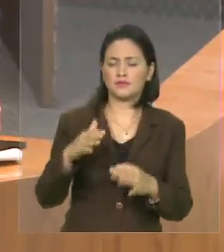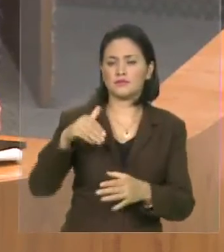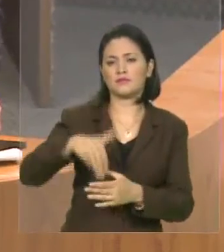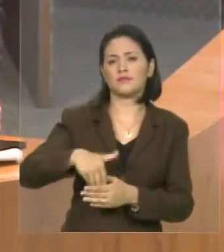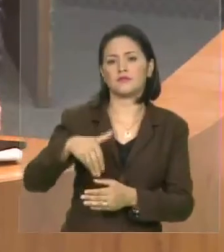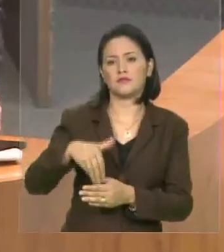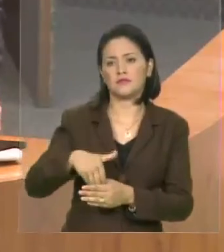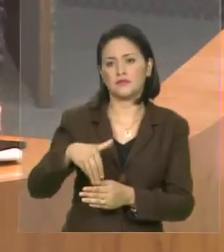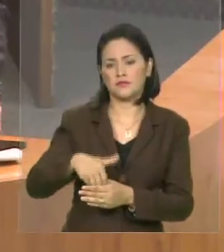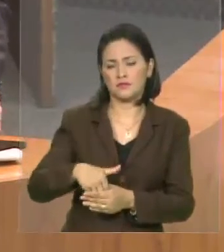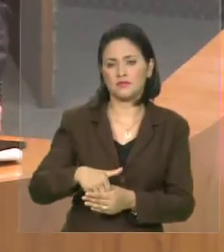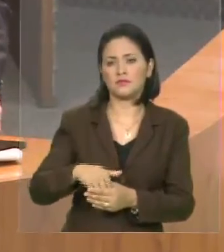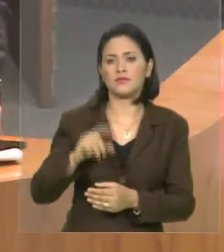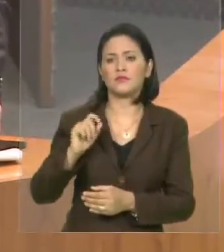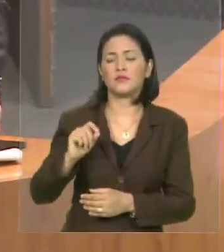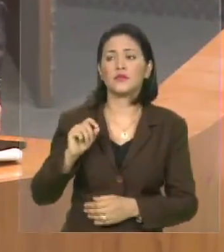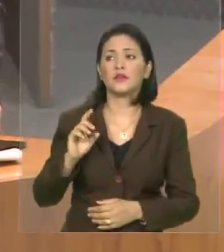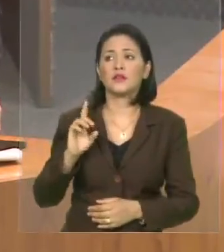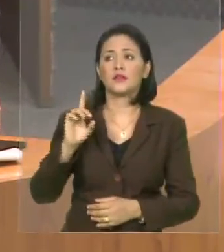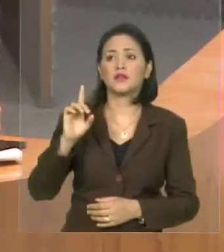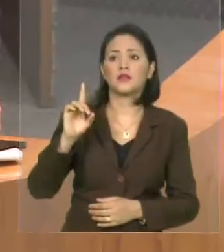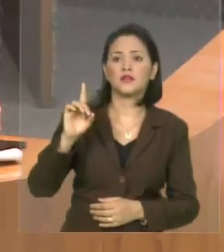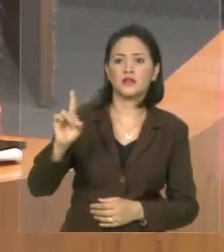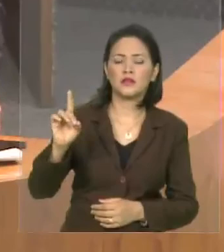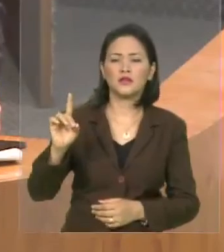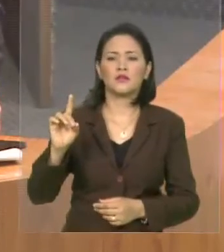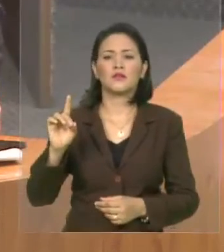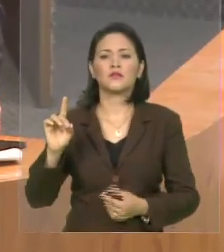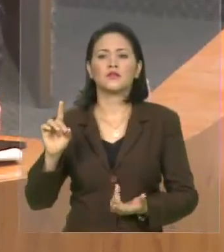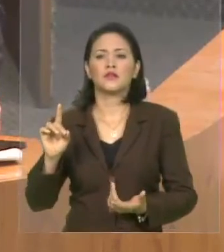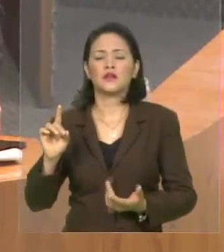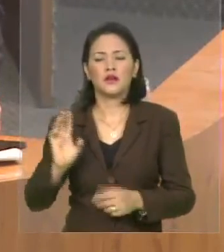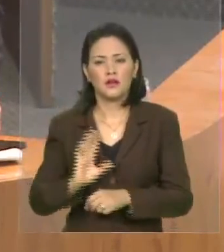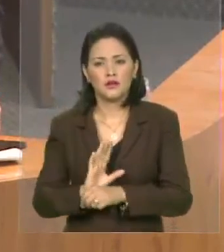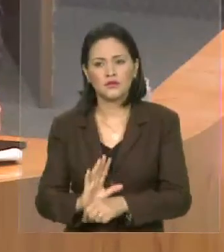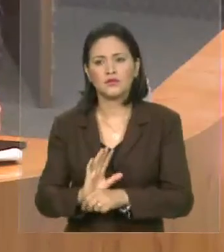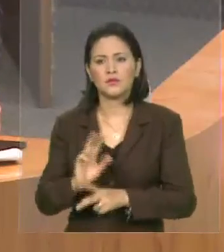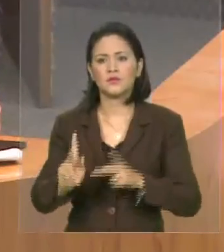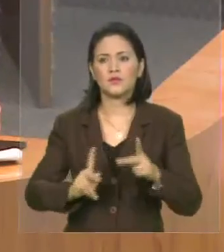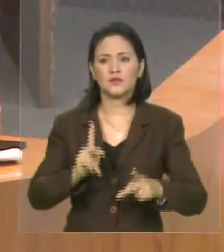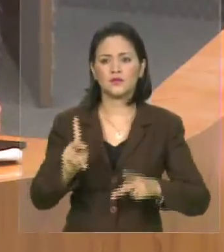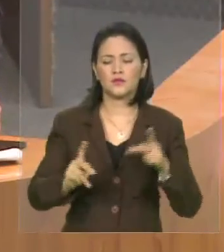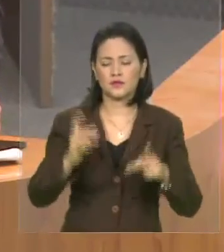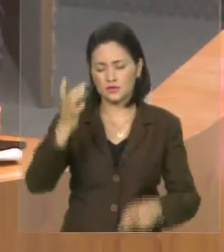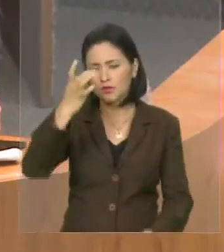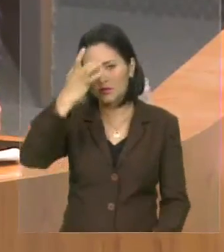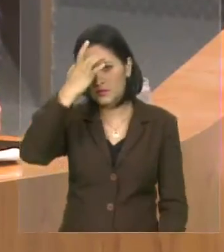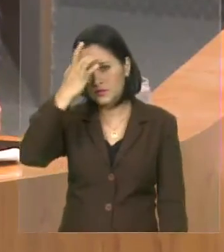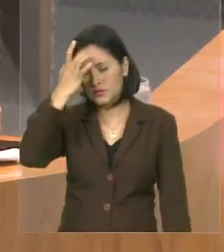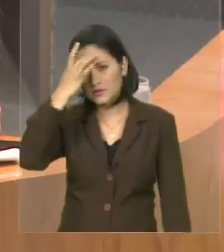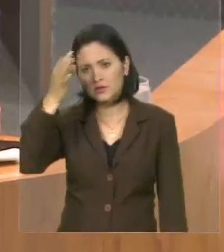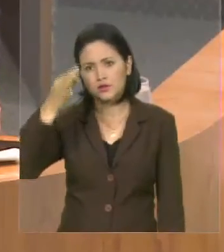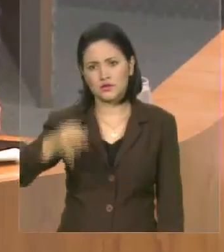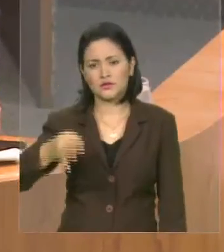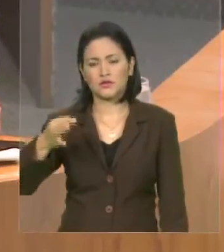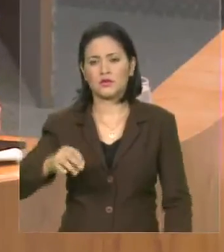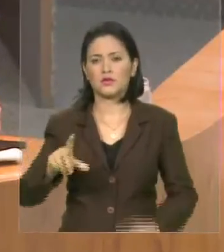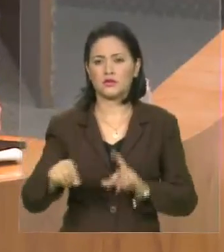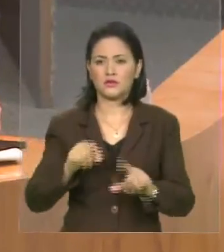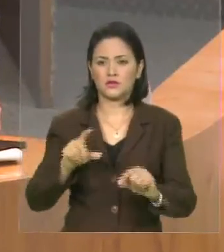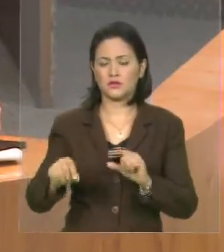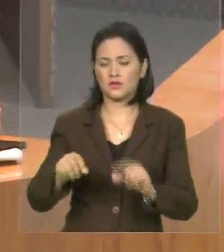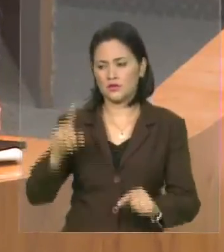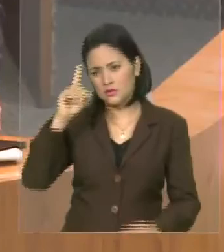eleições, que Deus ilumine o nosso povo do Maranhão, para que a gente possa votar consciente no dia 2 de outubro,